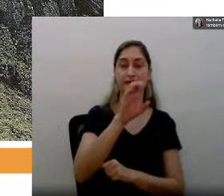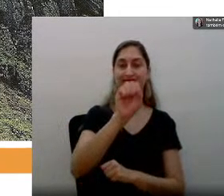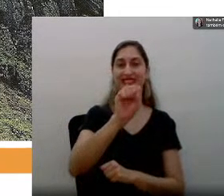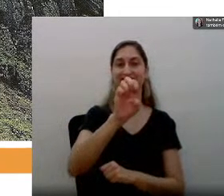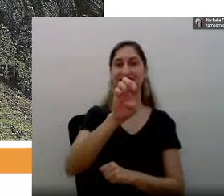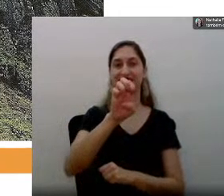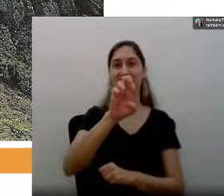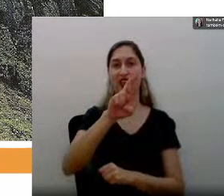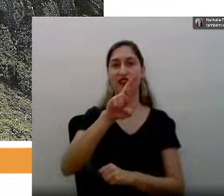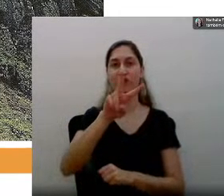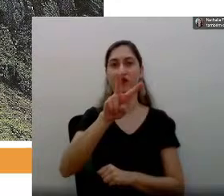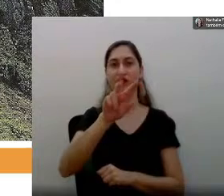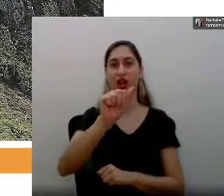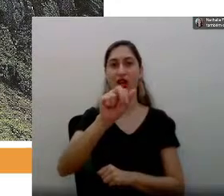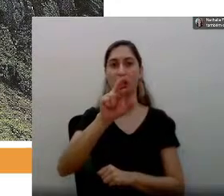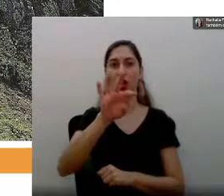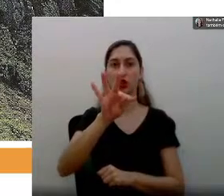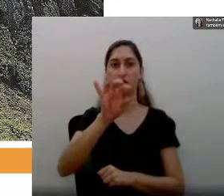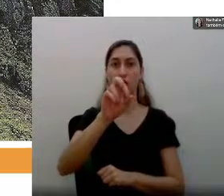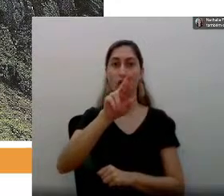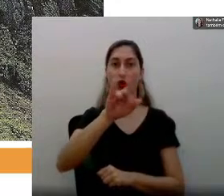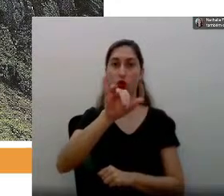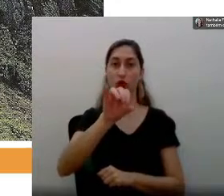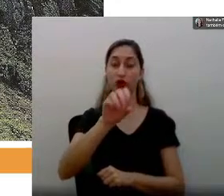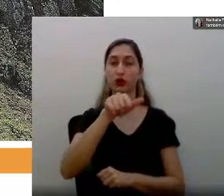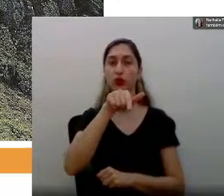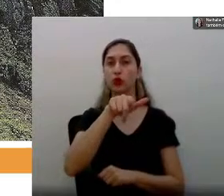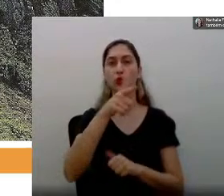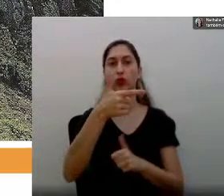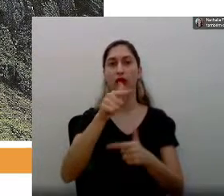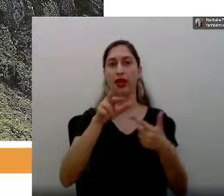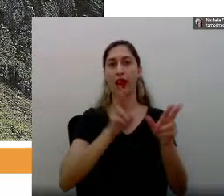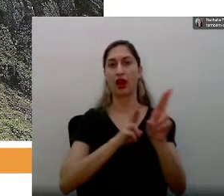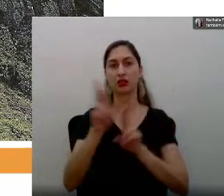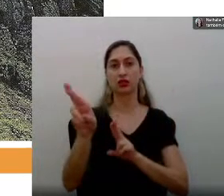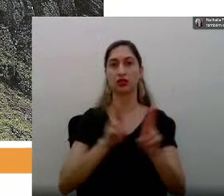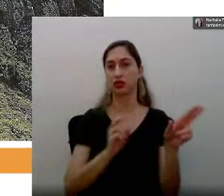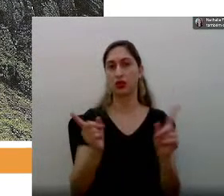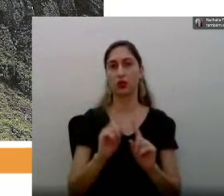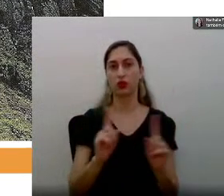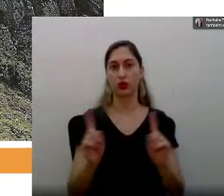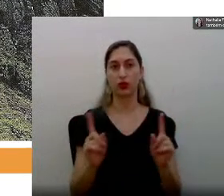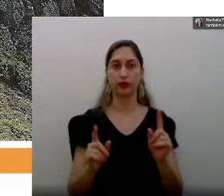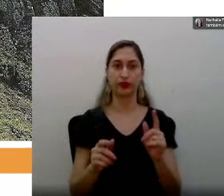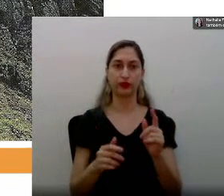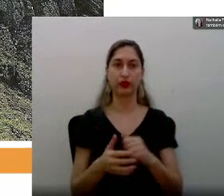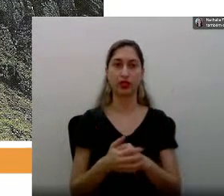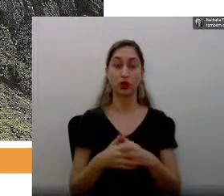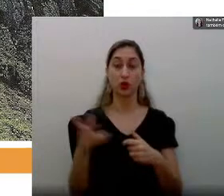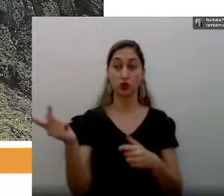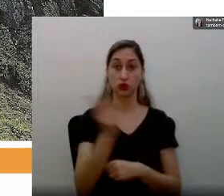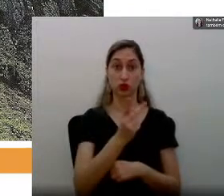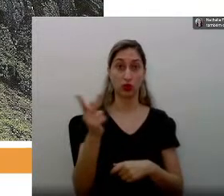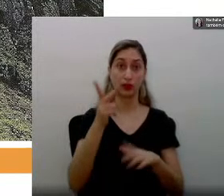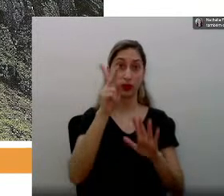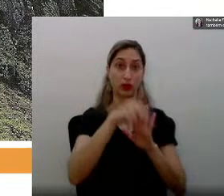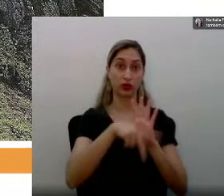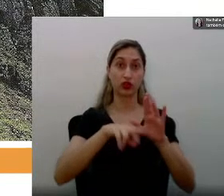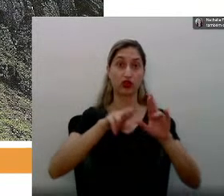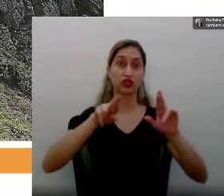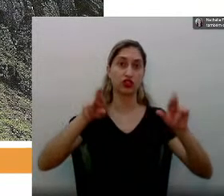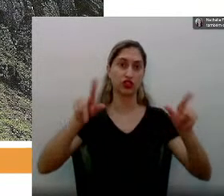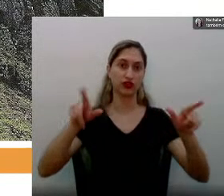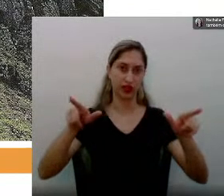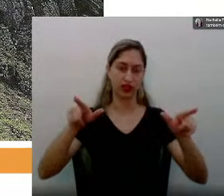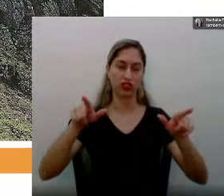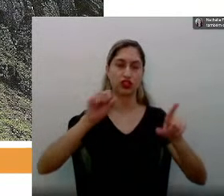tá a gente não tem nada a ver com ele se ele não tem nada a ver com a gente assim é são projetos diferentes dentro da